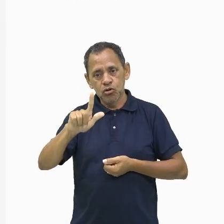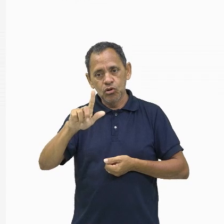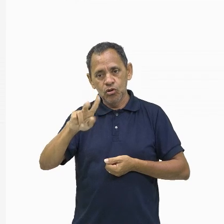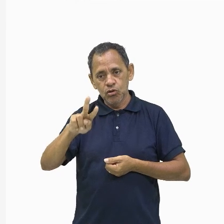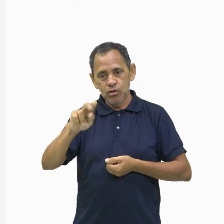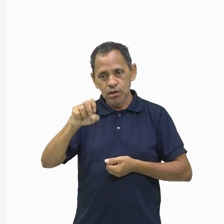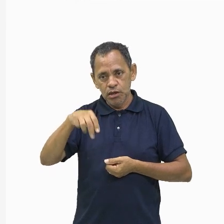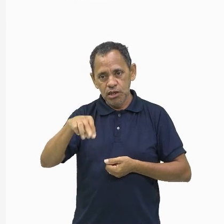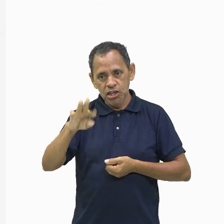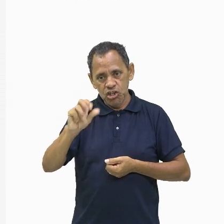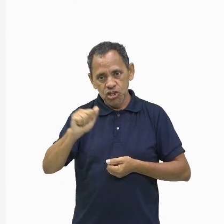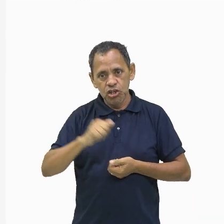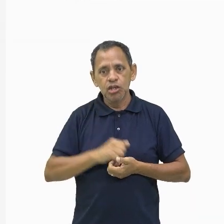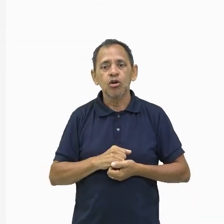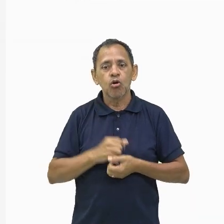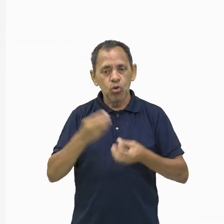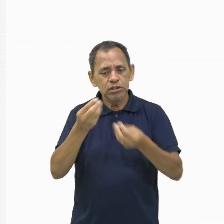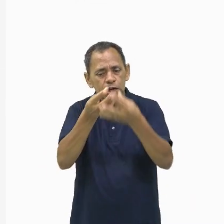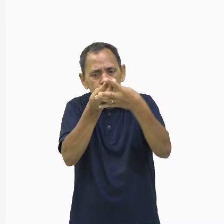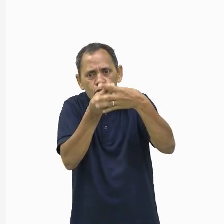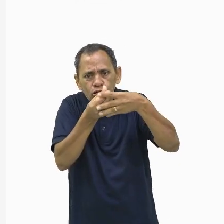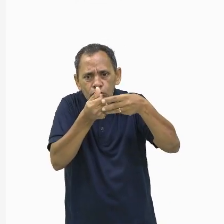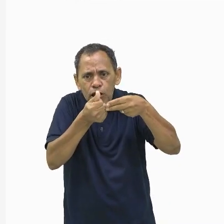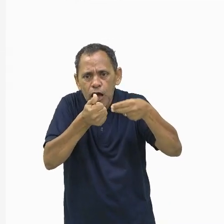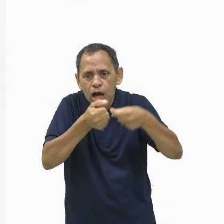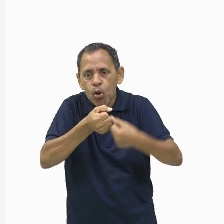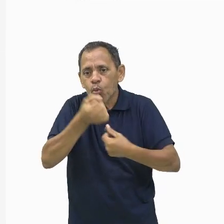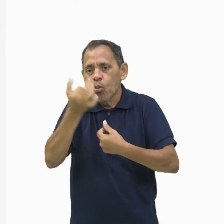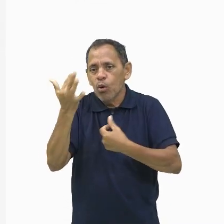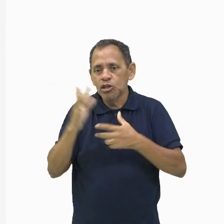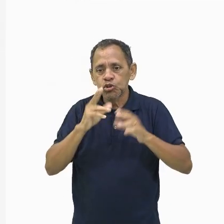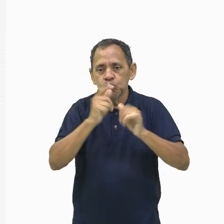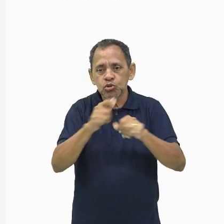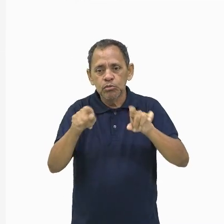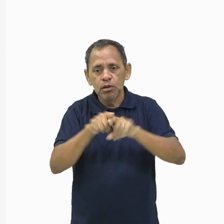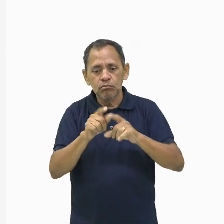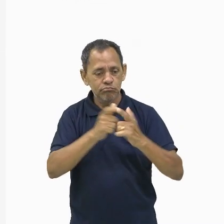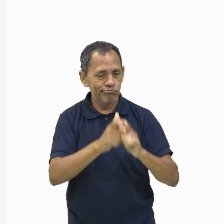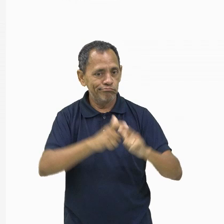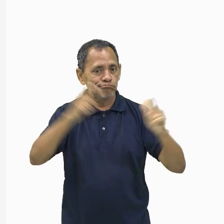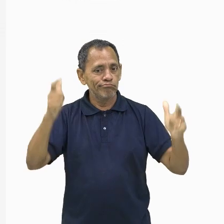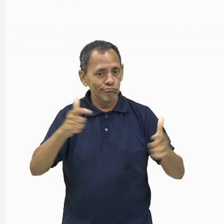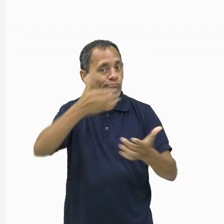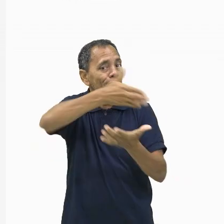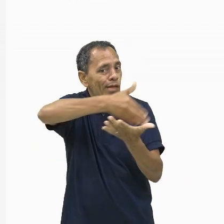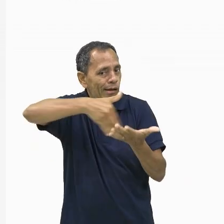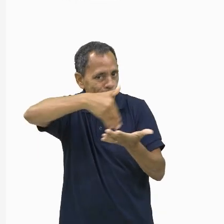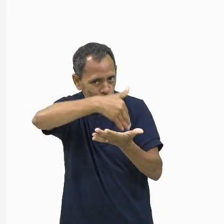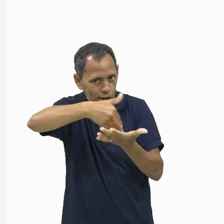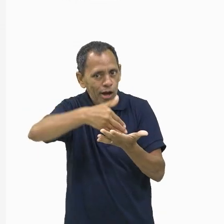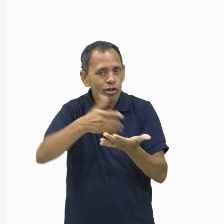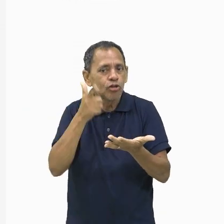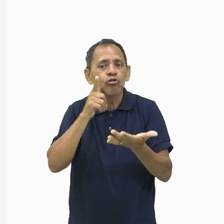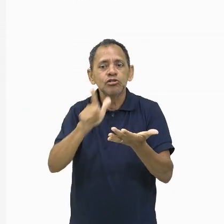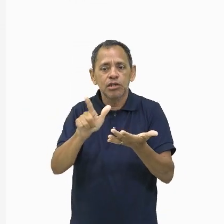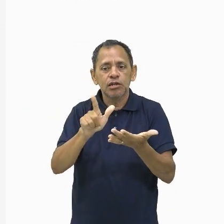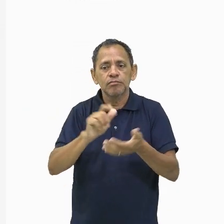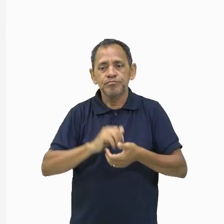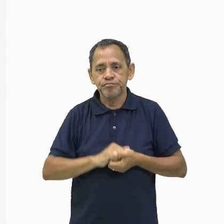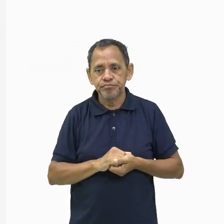tudo, quase. Acho que grande parte das substâncias presentes ela consegue dissolver, tá